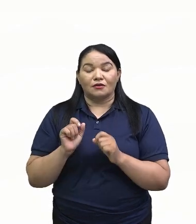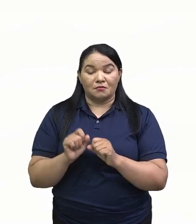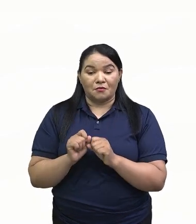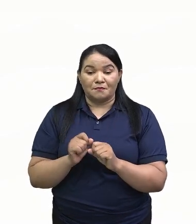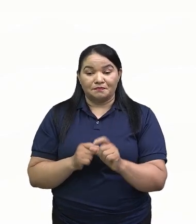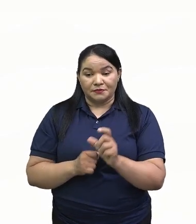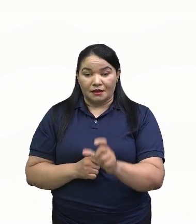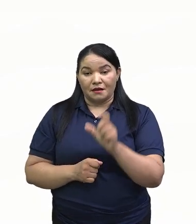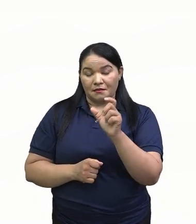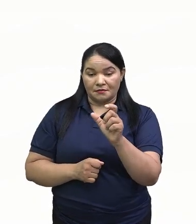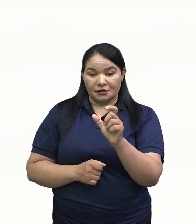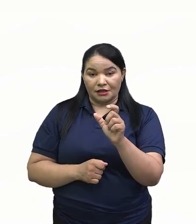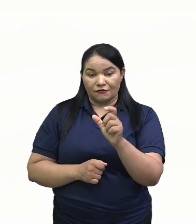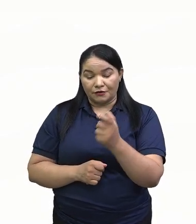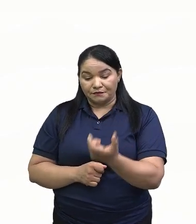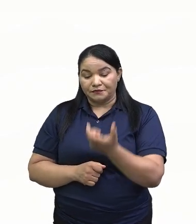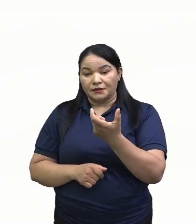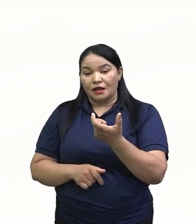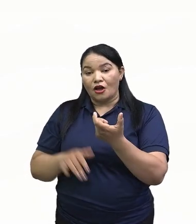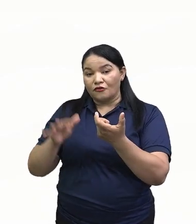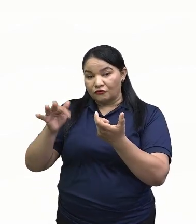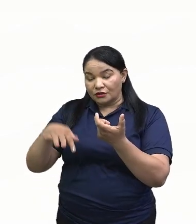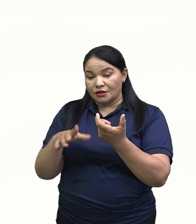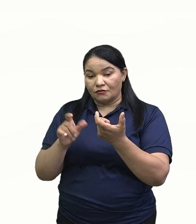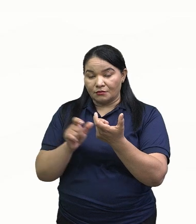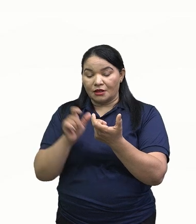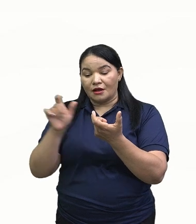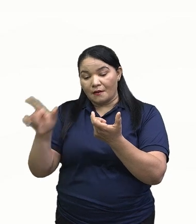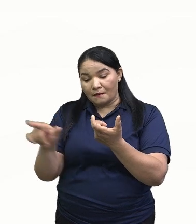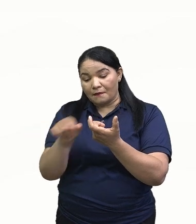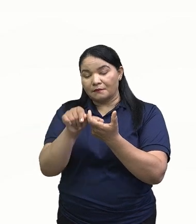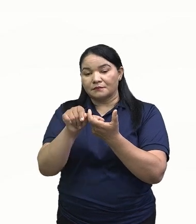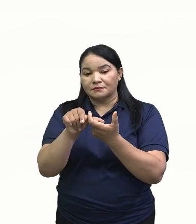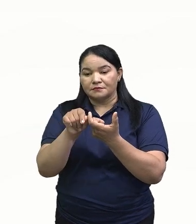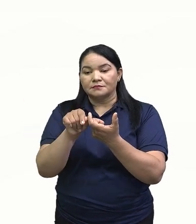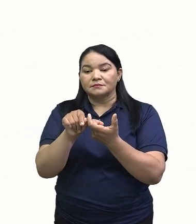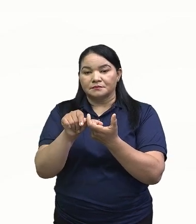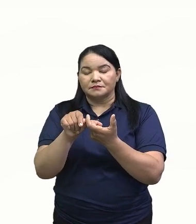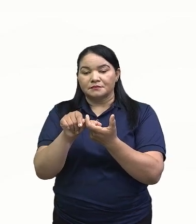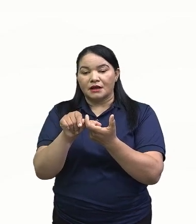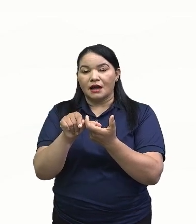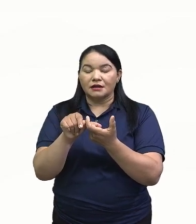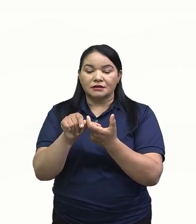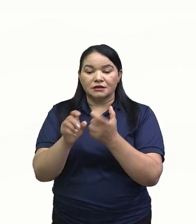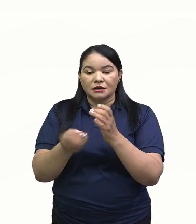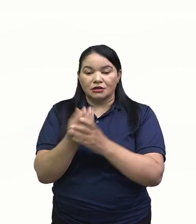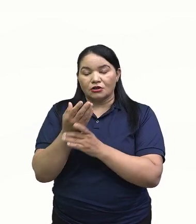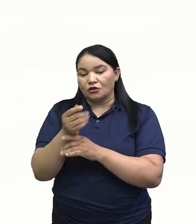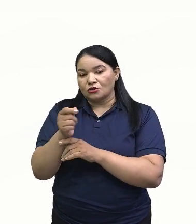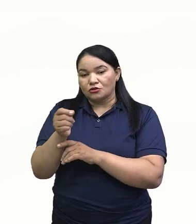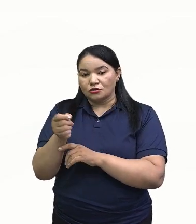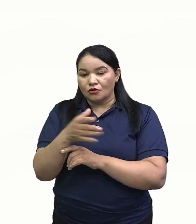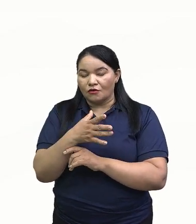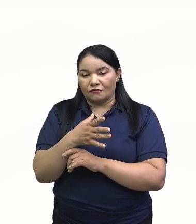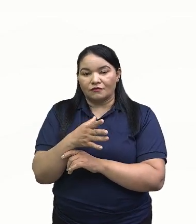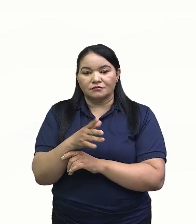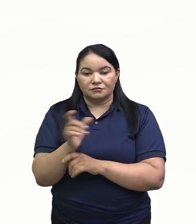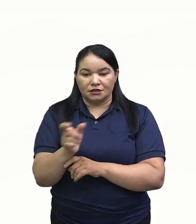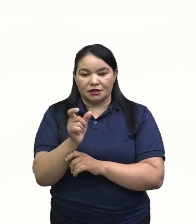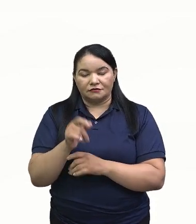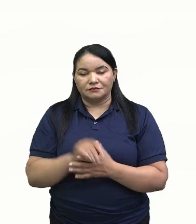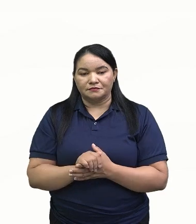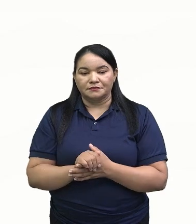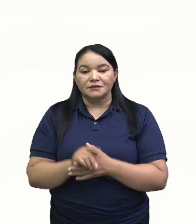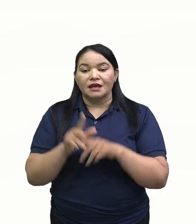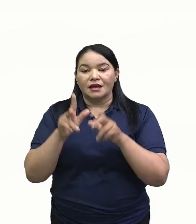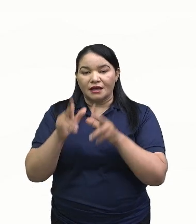pode ser acrescentada ao final de uma palavra para formar outra. É o mesmo processo do